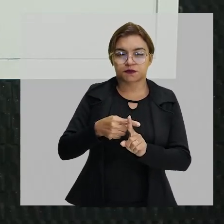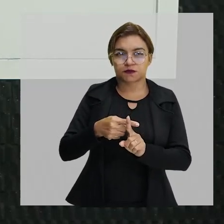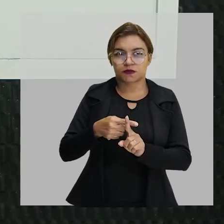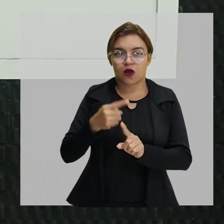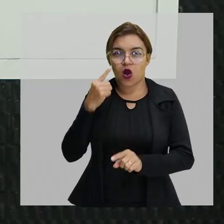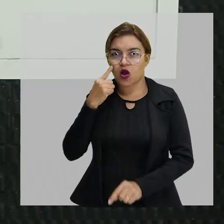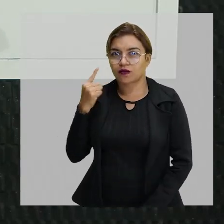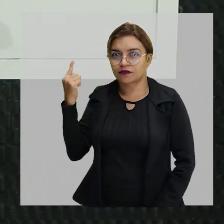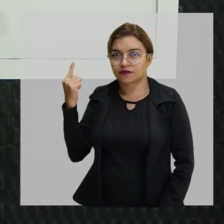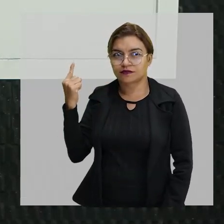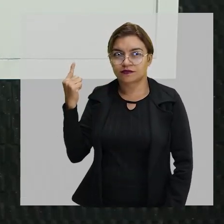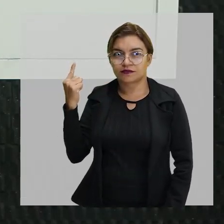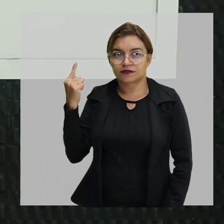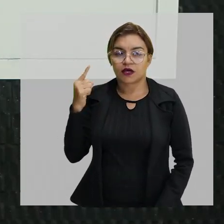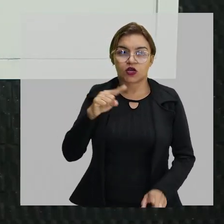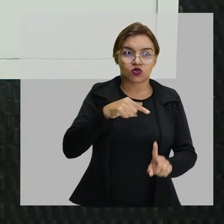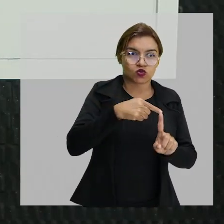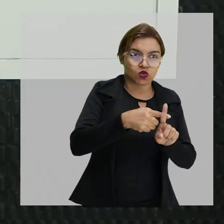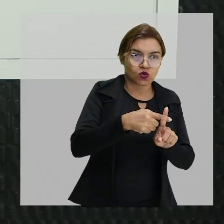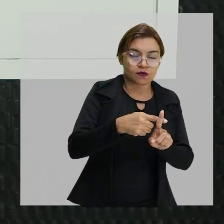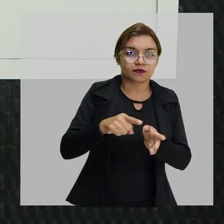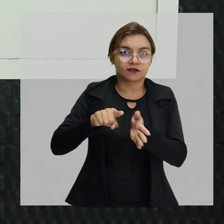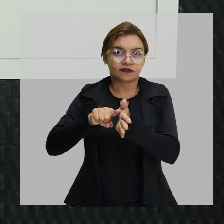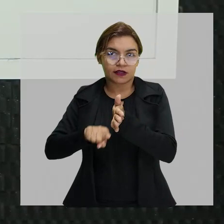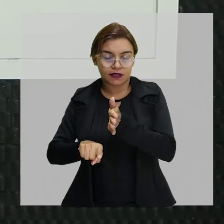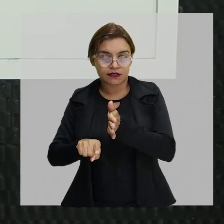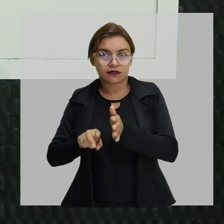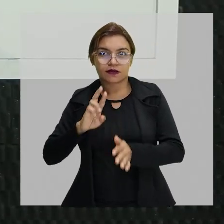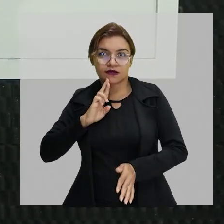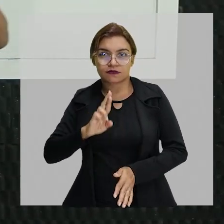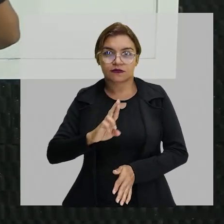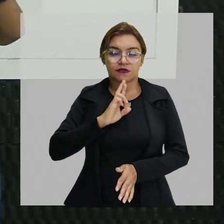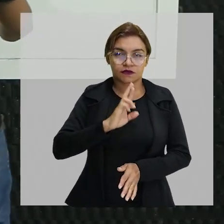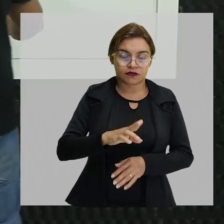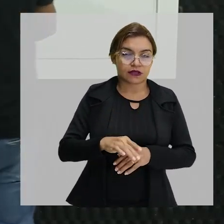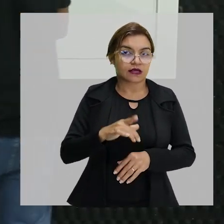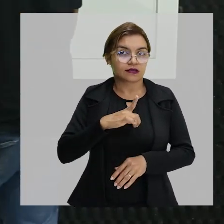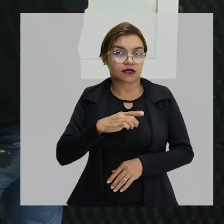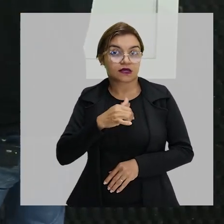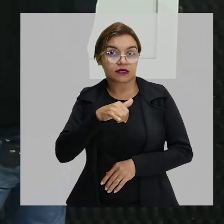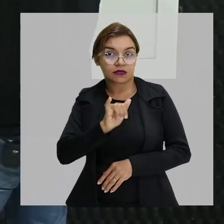vamos resolver essa diferença aqui. Então, nós vamos ter y igual